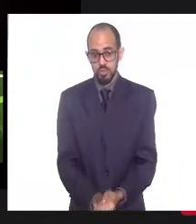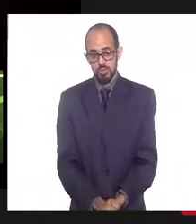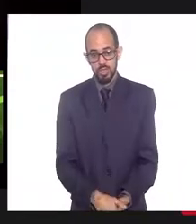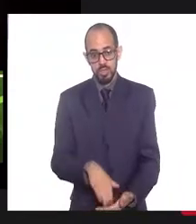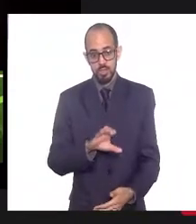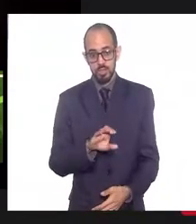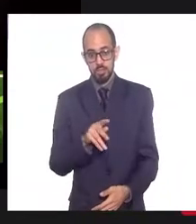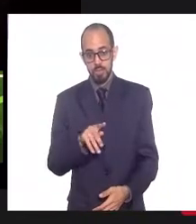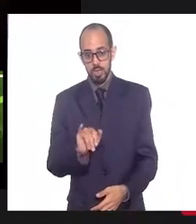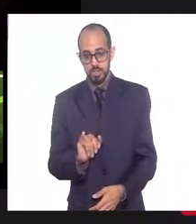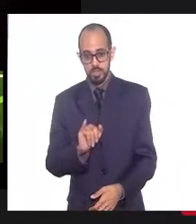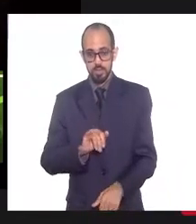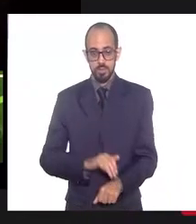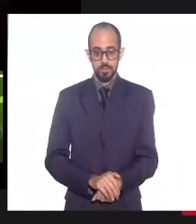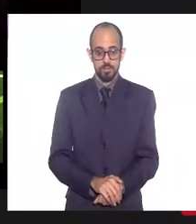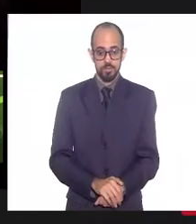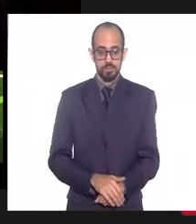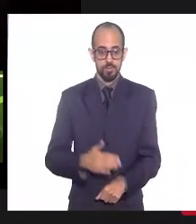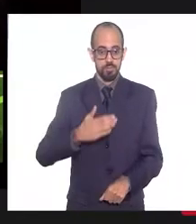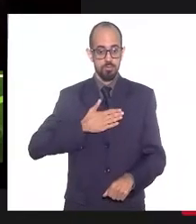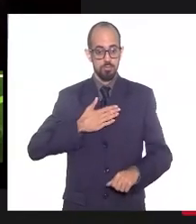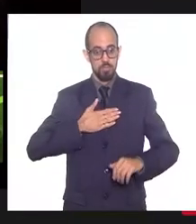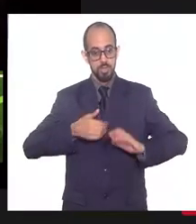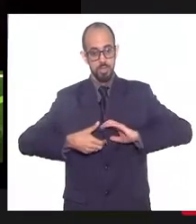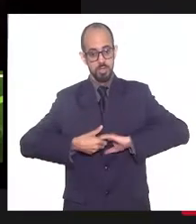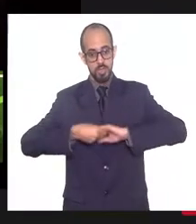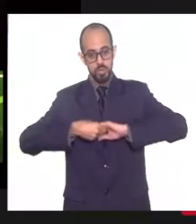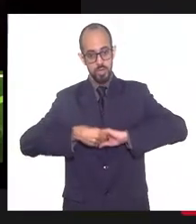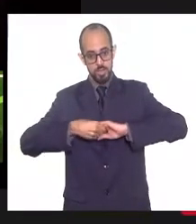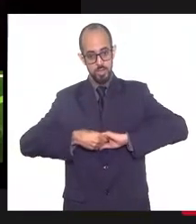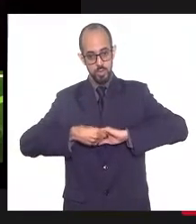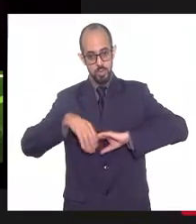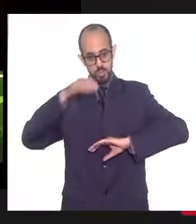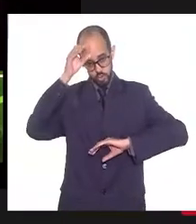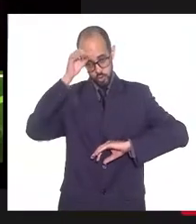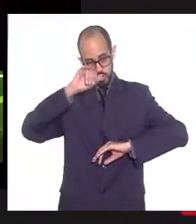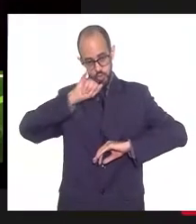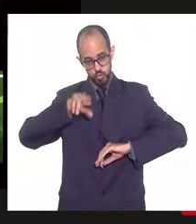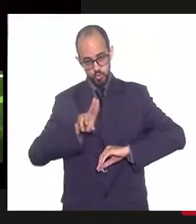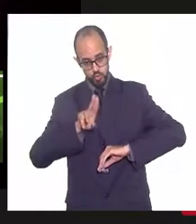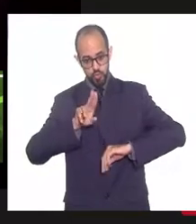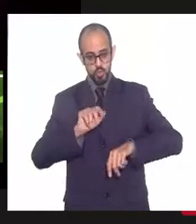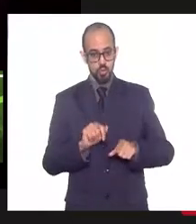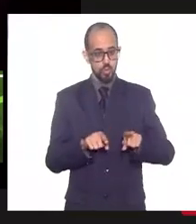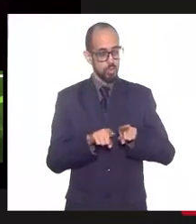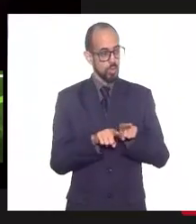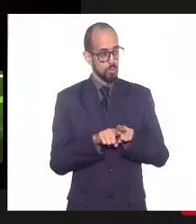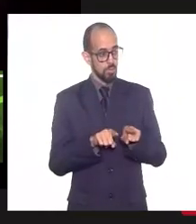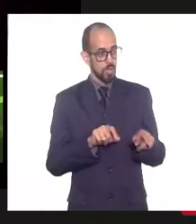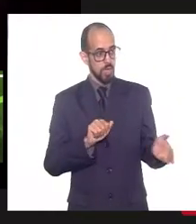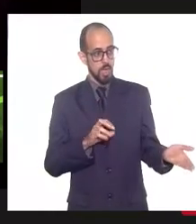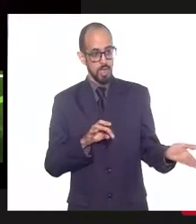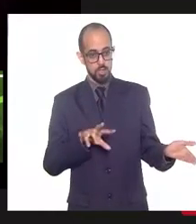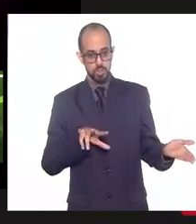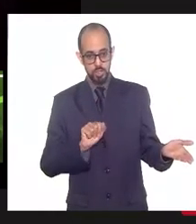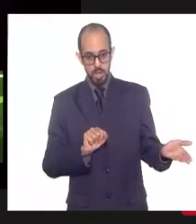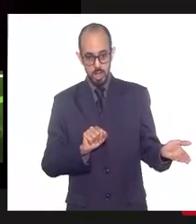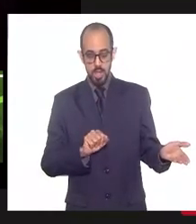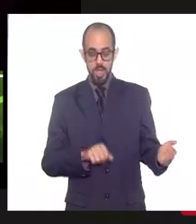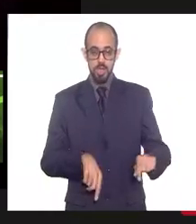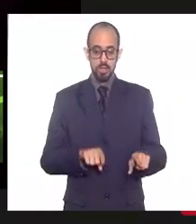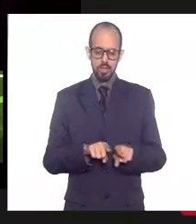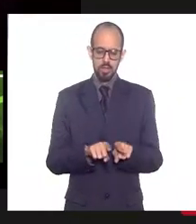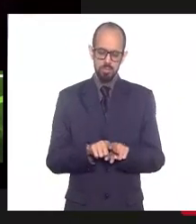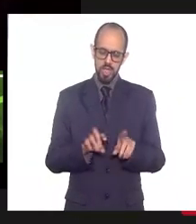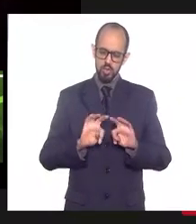CPI. Minhas saudações também à tia Ju, ao deputado Átila Nunes e todos os outros